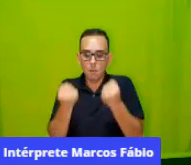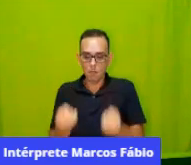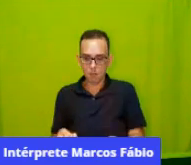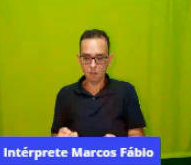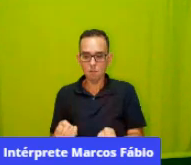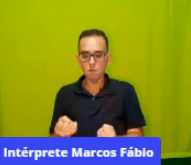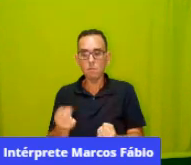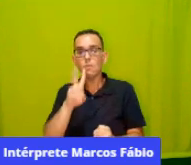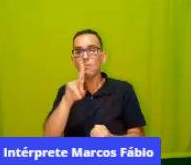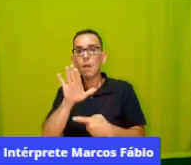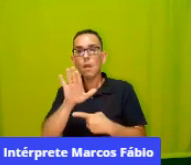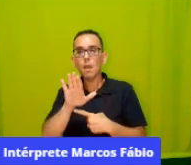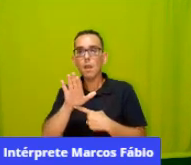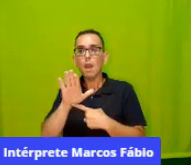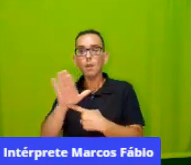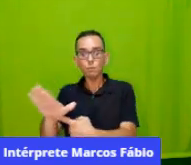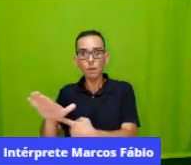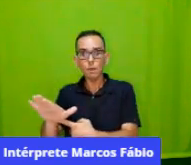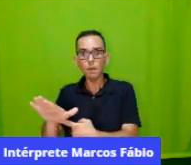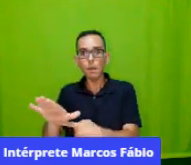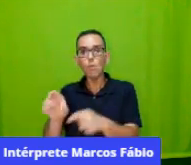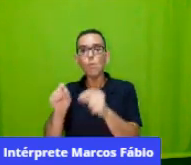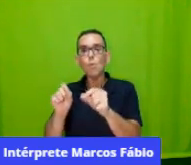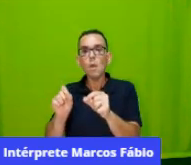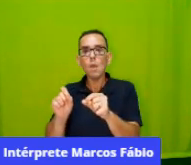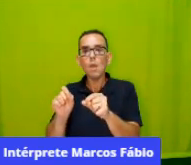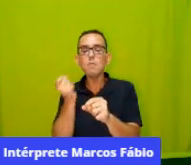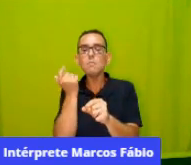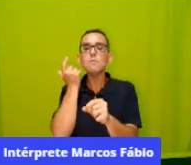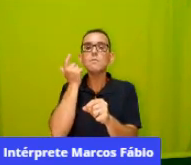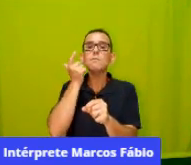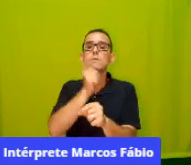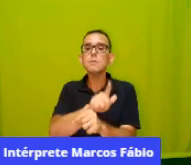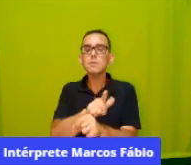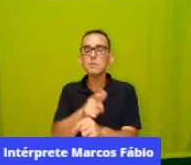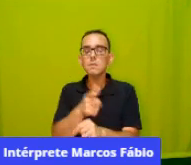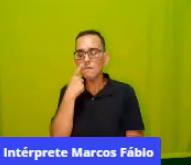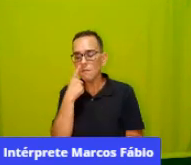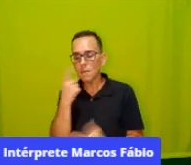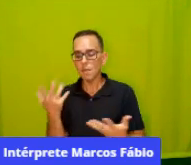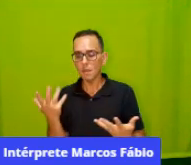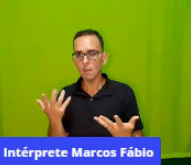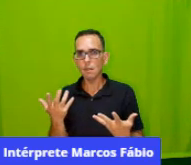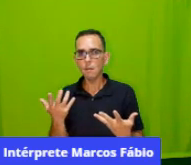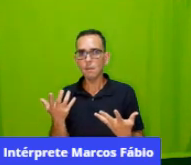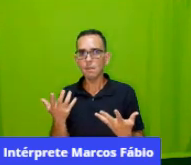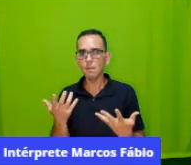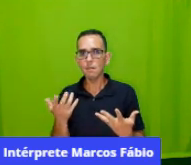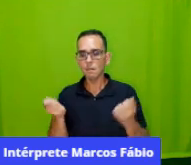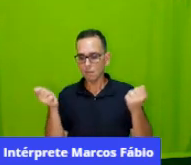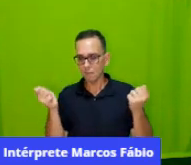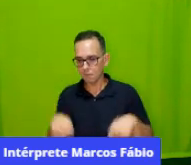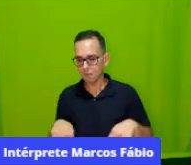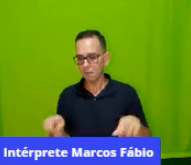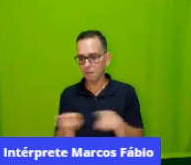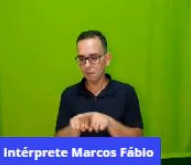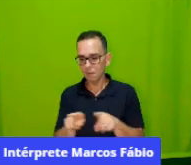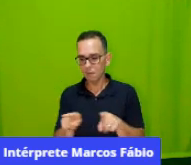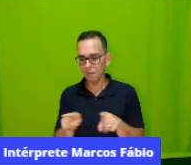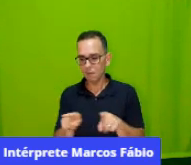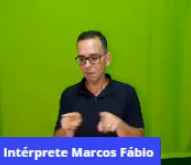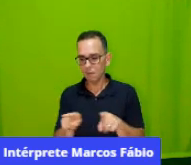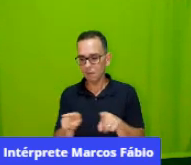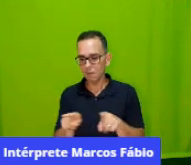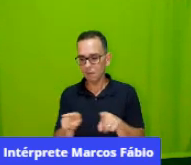esse material, ó. E o peso, né, vai estar auxiliando ele, o contrapeso, para ele conseguir pegar, como a Carol falou,